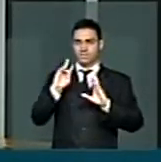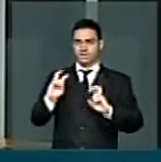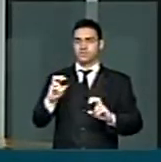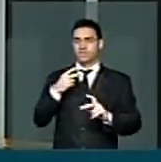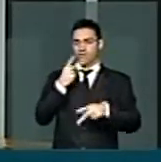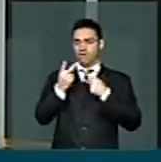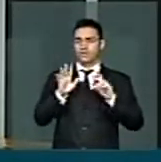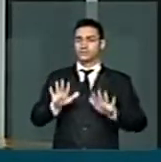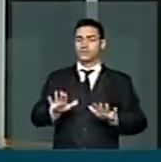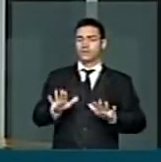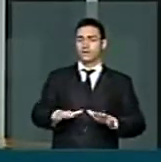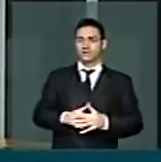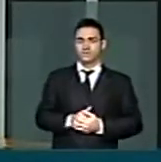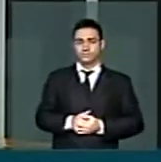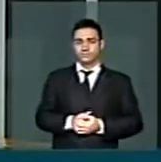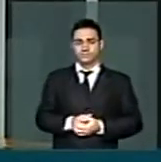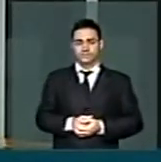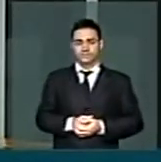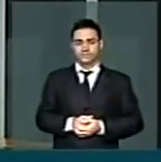pouco devagar.